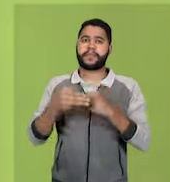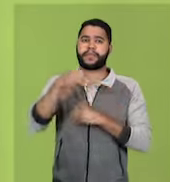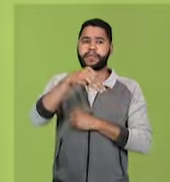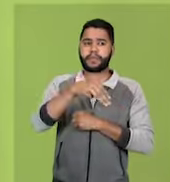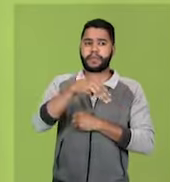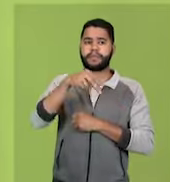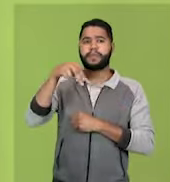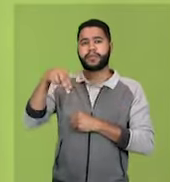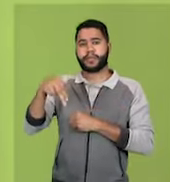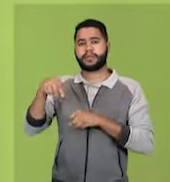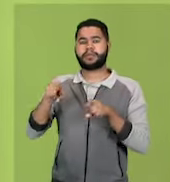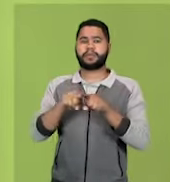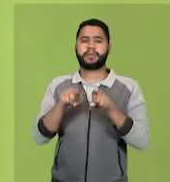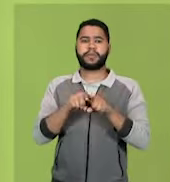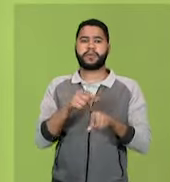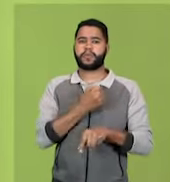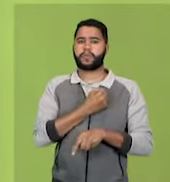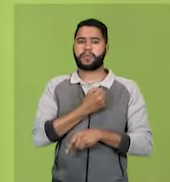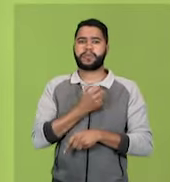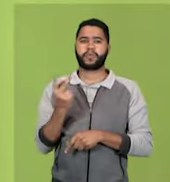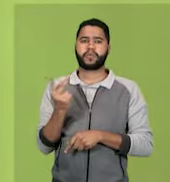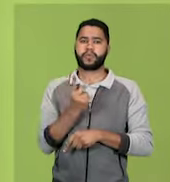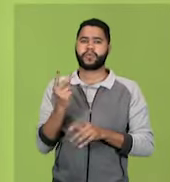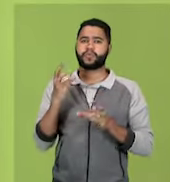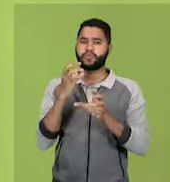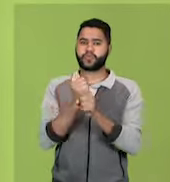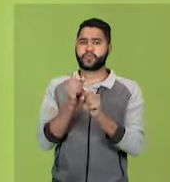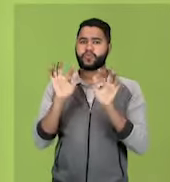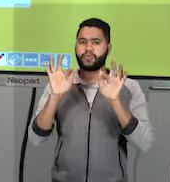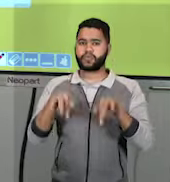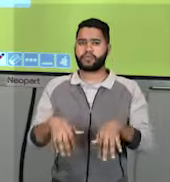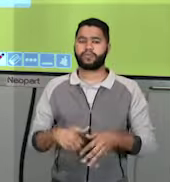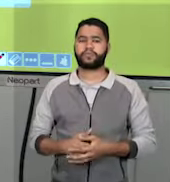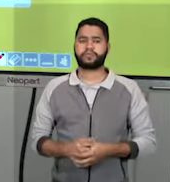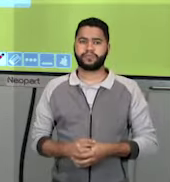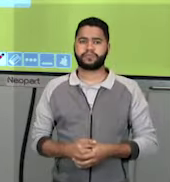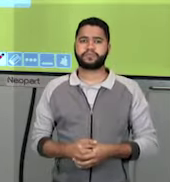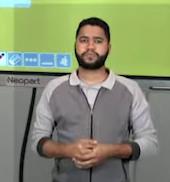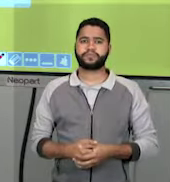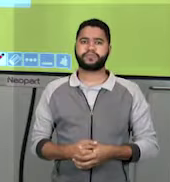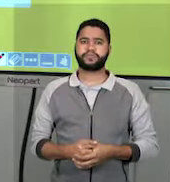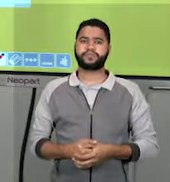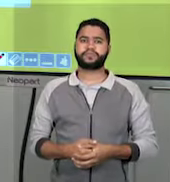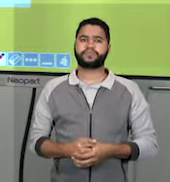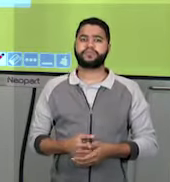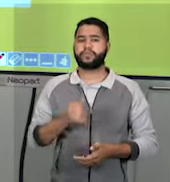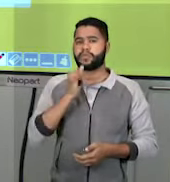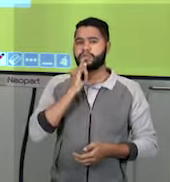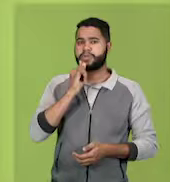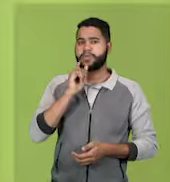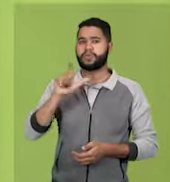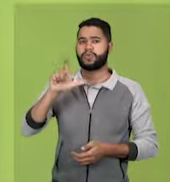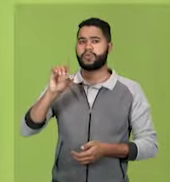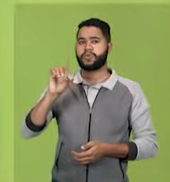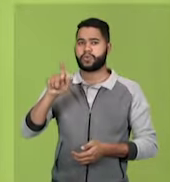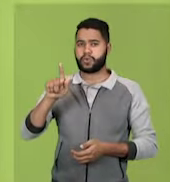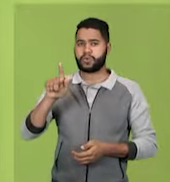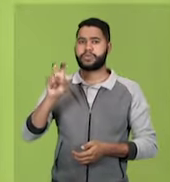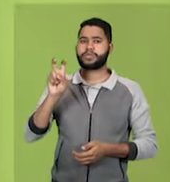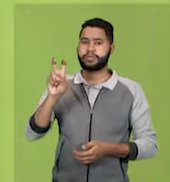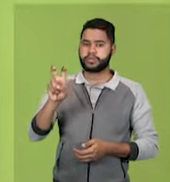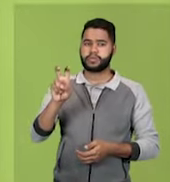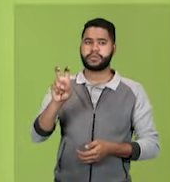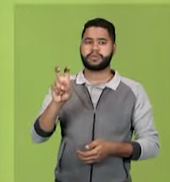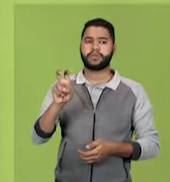n, depois eu faço o valor dos dois e somo no final. Então, aqui, ó, exemplo, logaritmo de 5 vezes